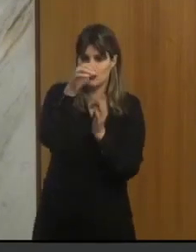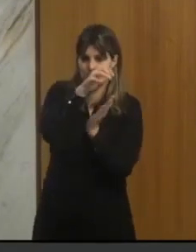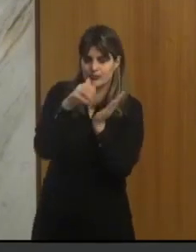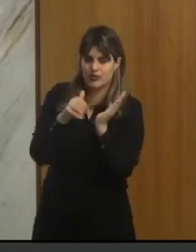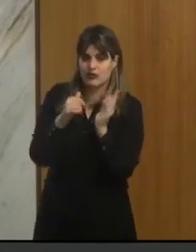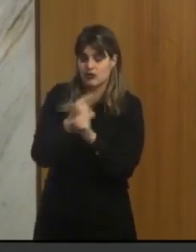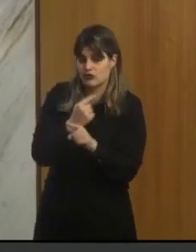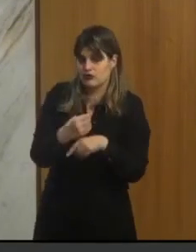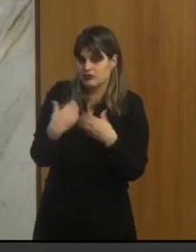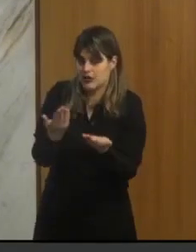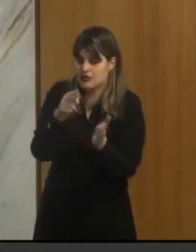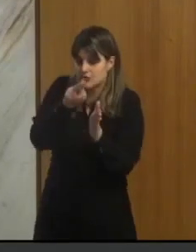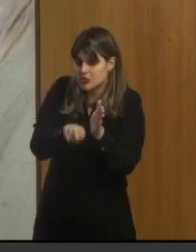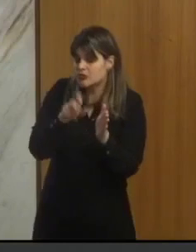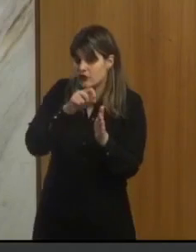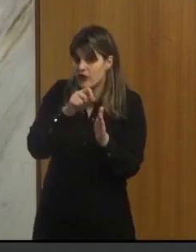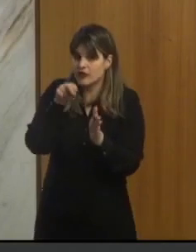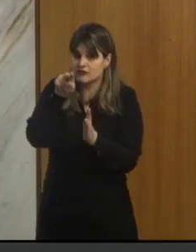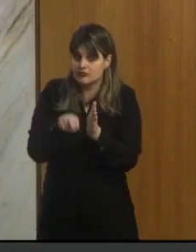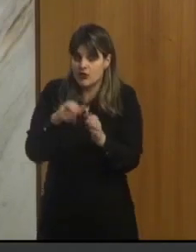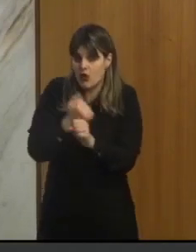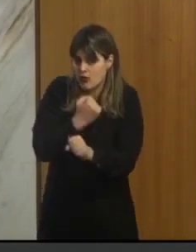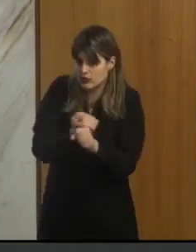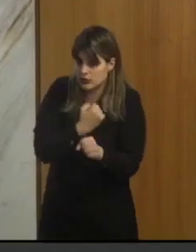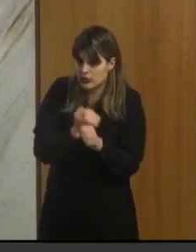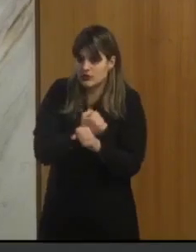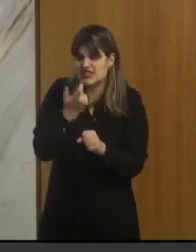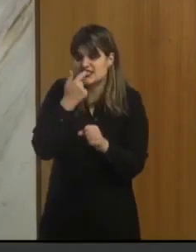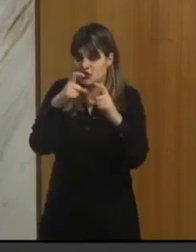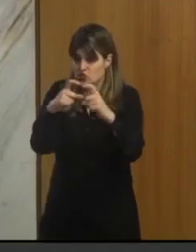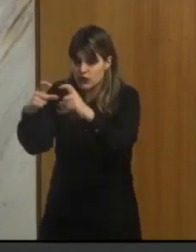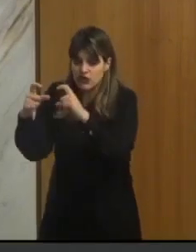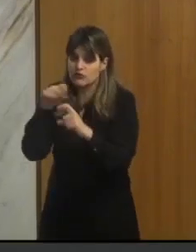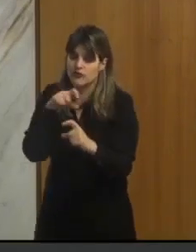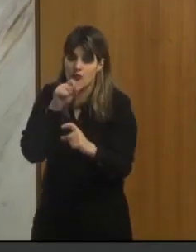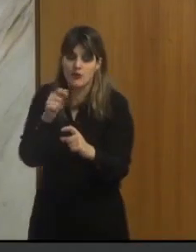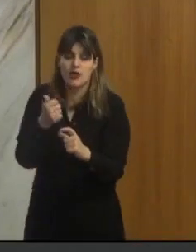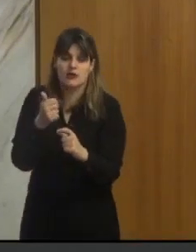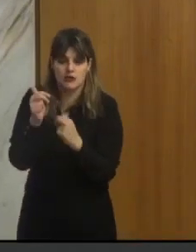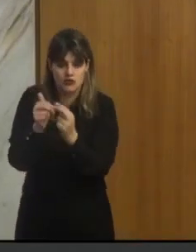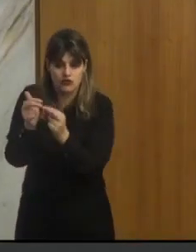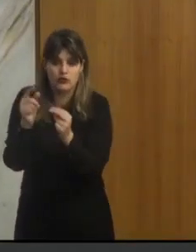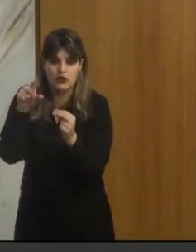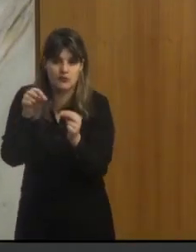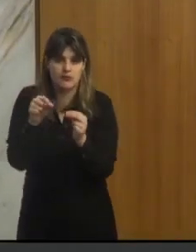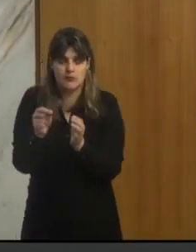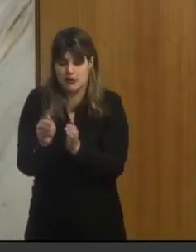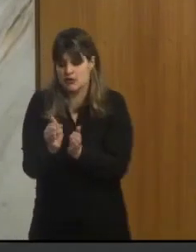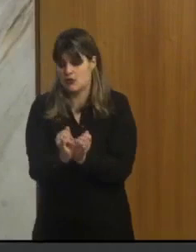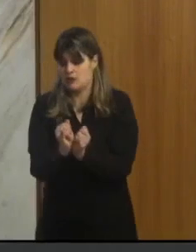estaria lá sepultado, terá mandado fazer umas obras, nomeadamente os azulejos e o acrescento e outras